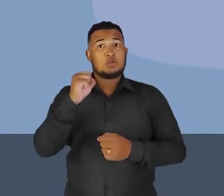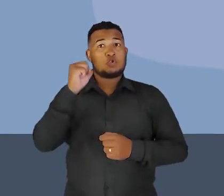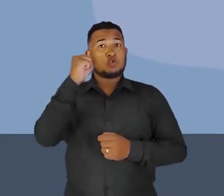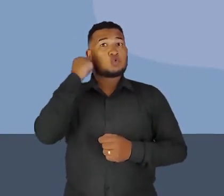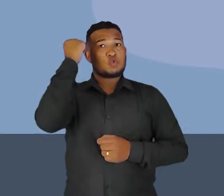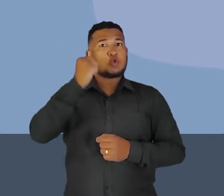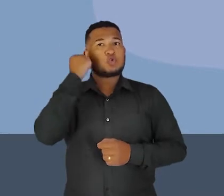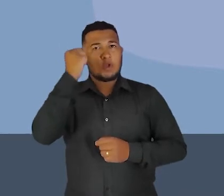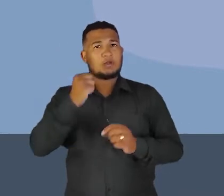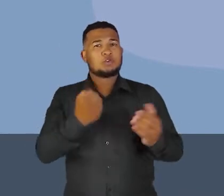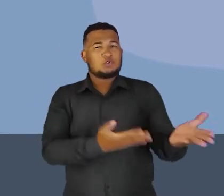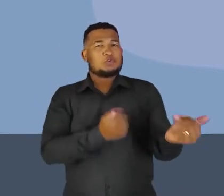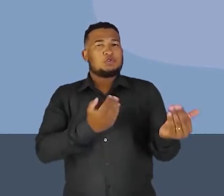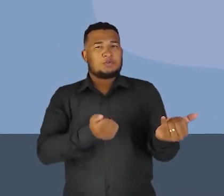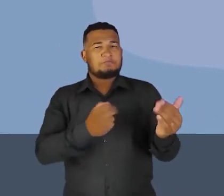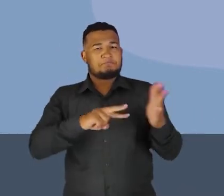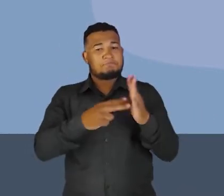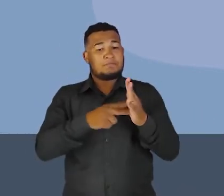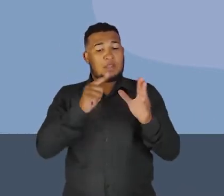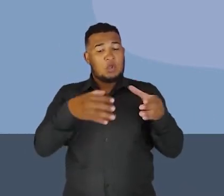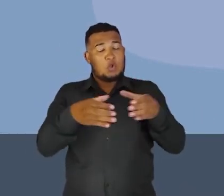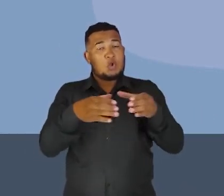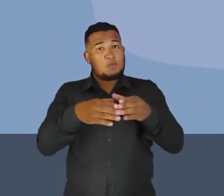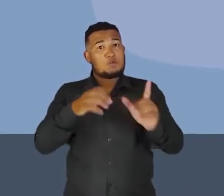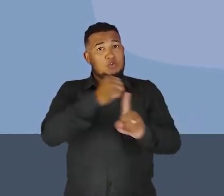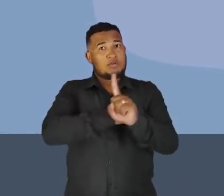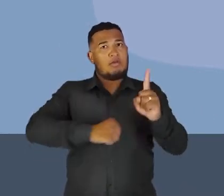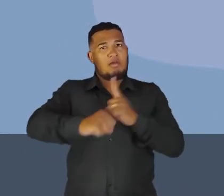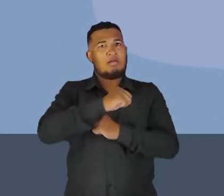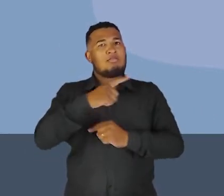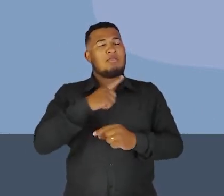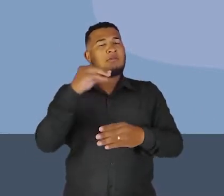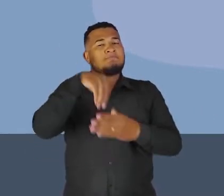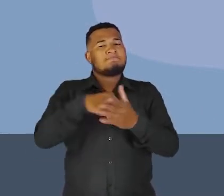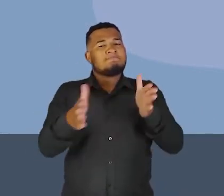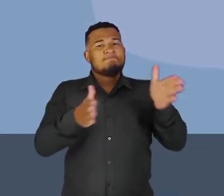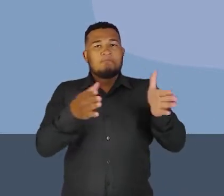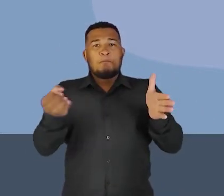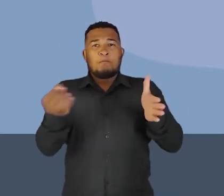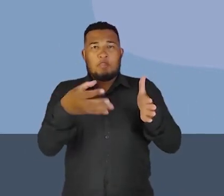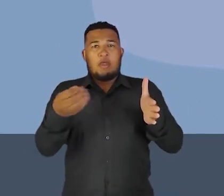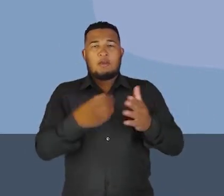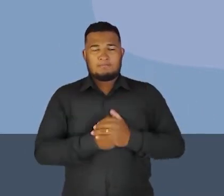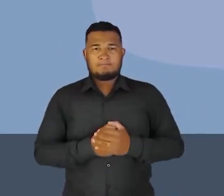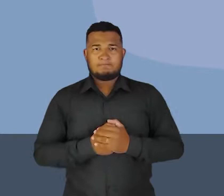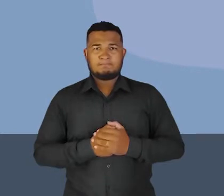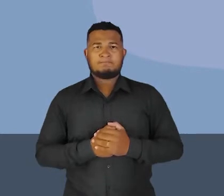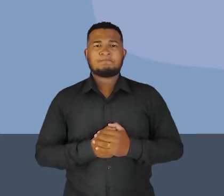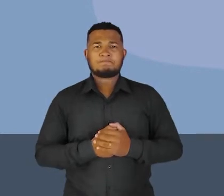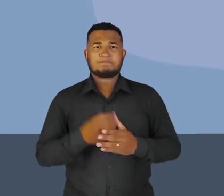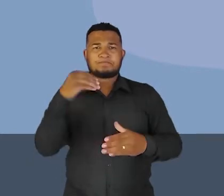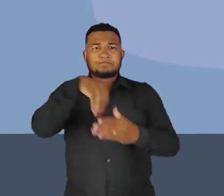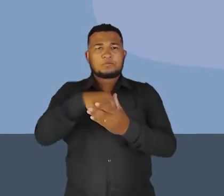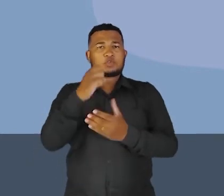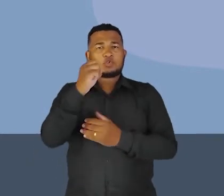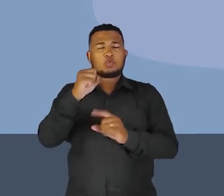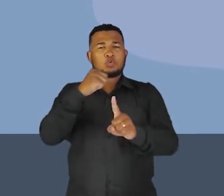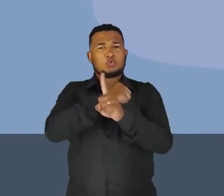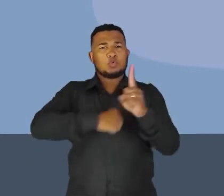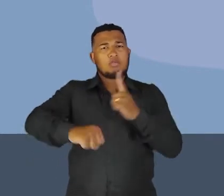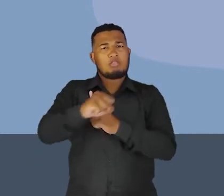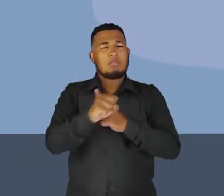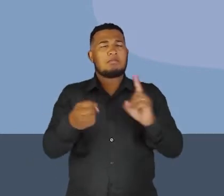juventude, que na verdade é uma categoria social que está dentro de sociedades modernas. Por que a gente fala dentro da sociedade moderna? Porque